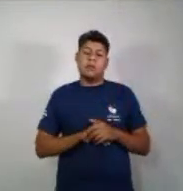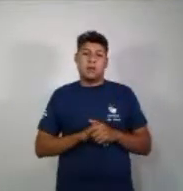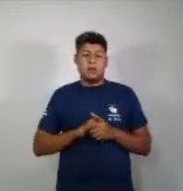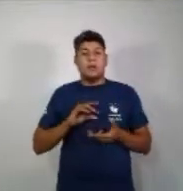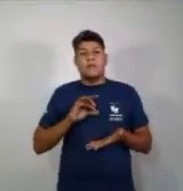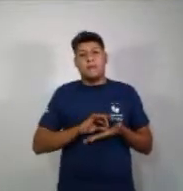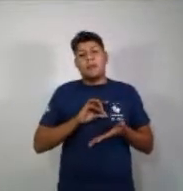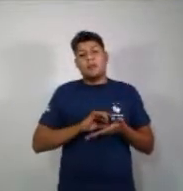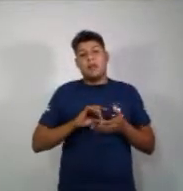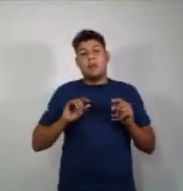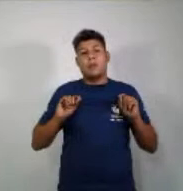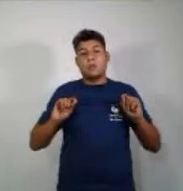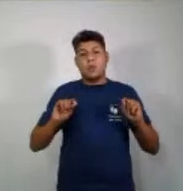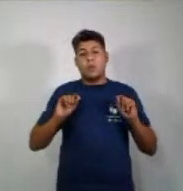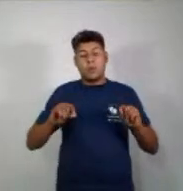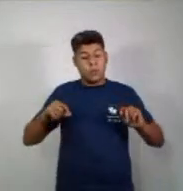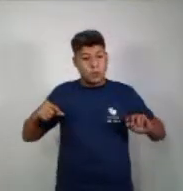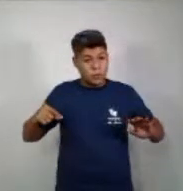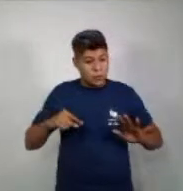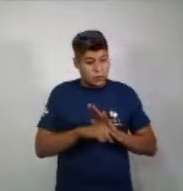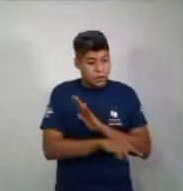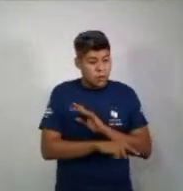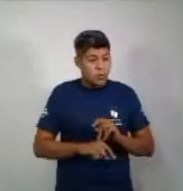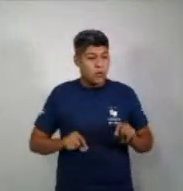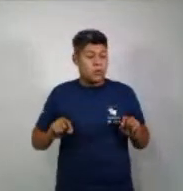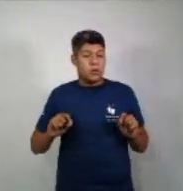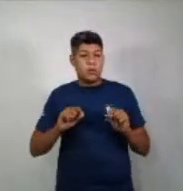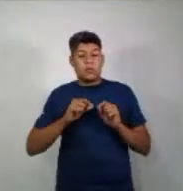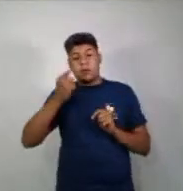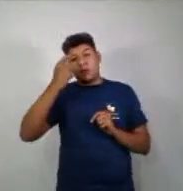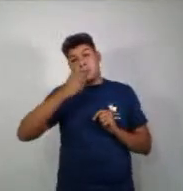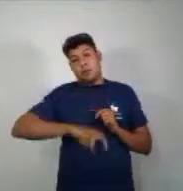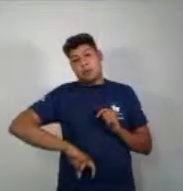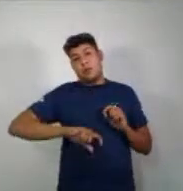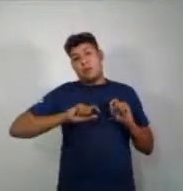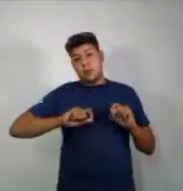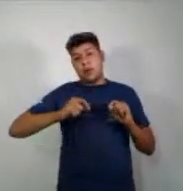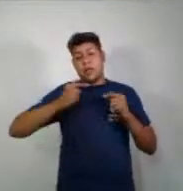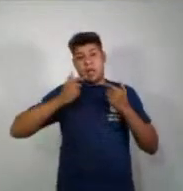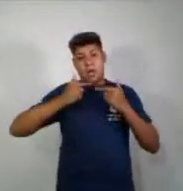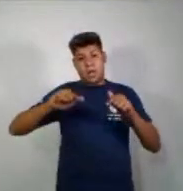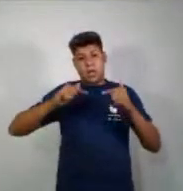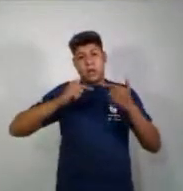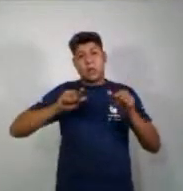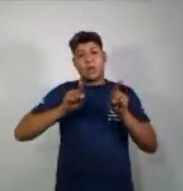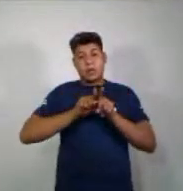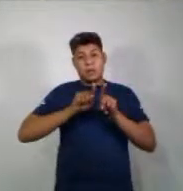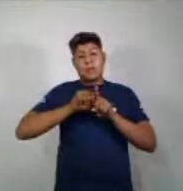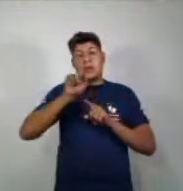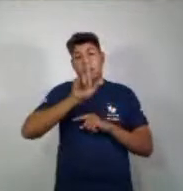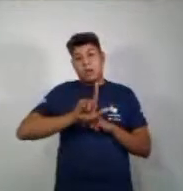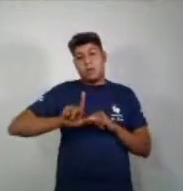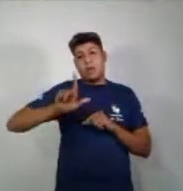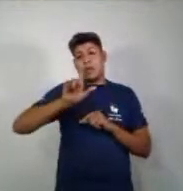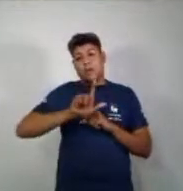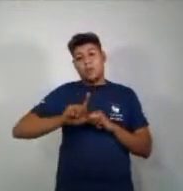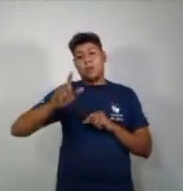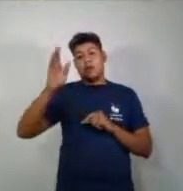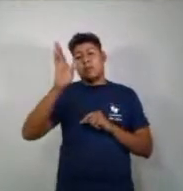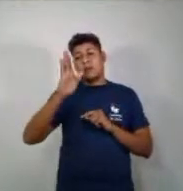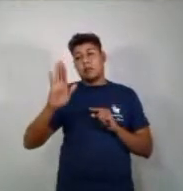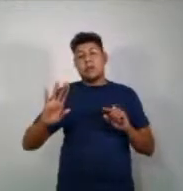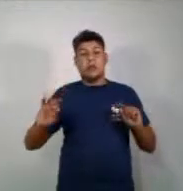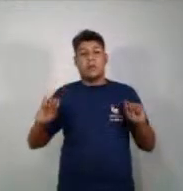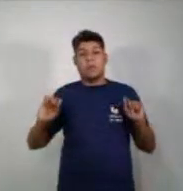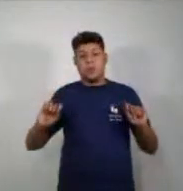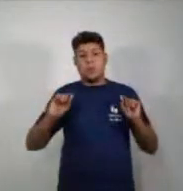fato, ele tem uma capacidade de absorver, né, a língua e a literatura brasileira, que